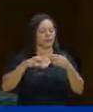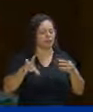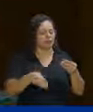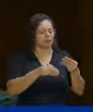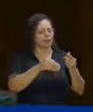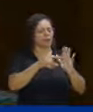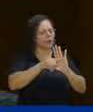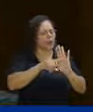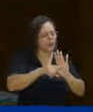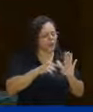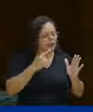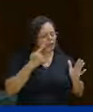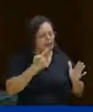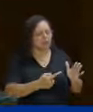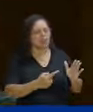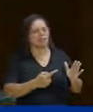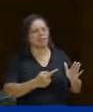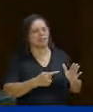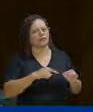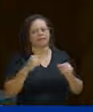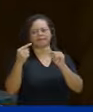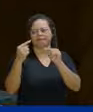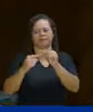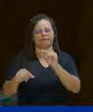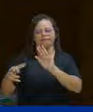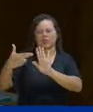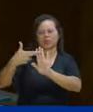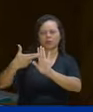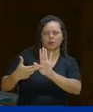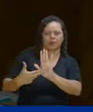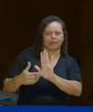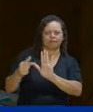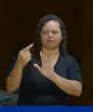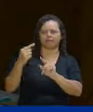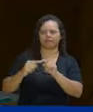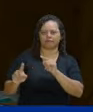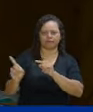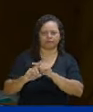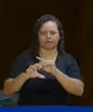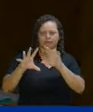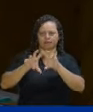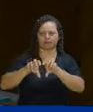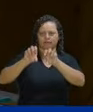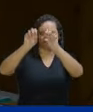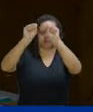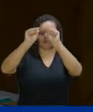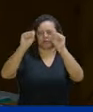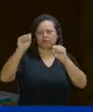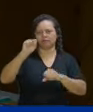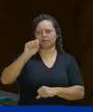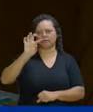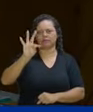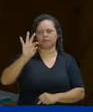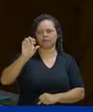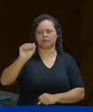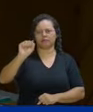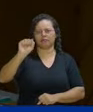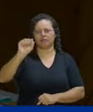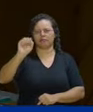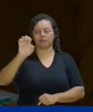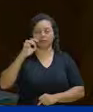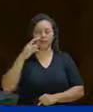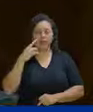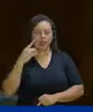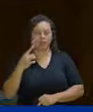não satisfaz os requisitos da norma de regência dos precedentes do TSE, da existência de apresentação de contrato e